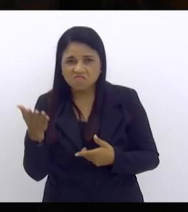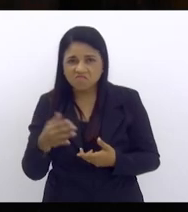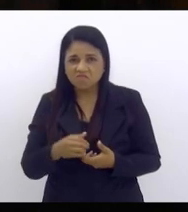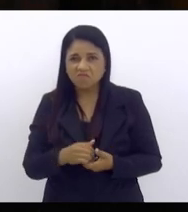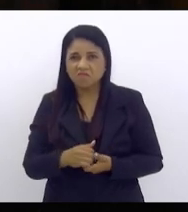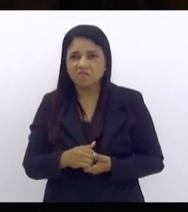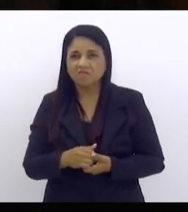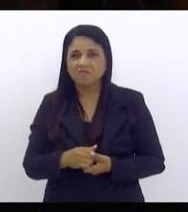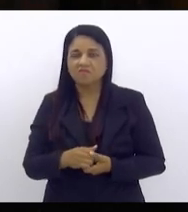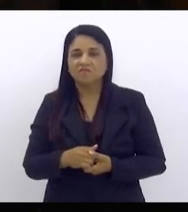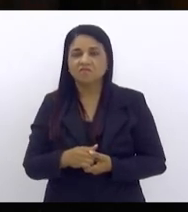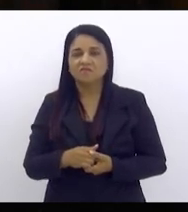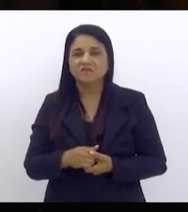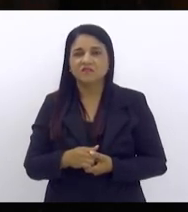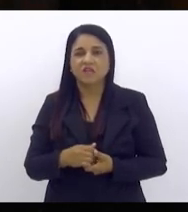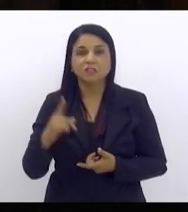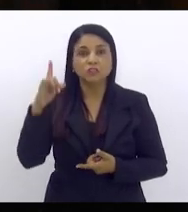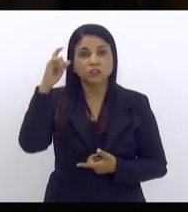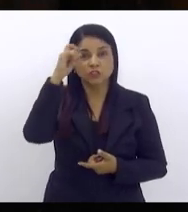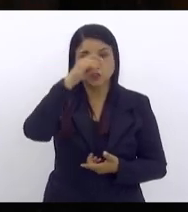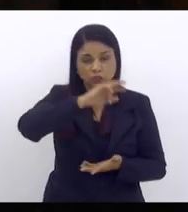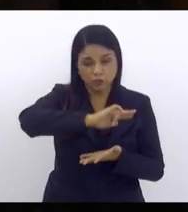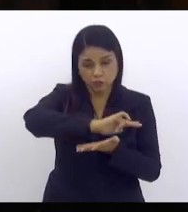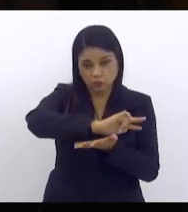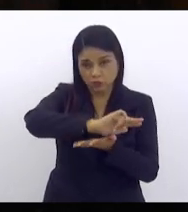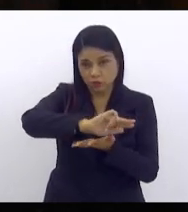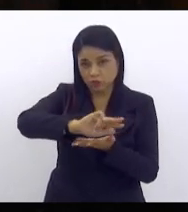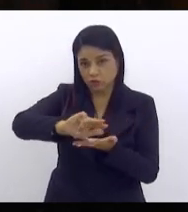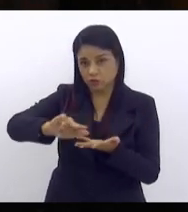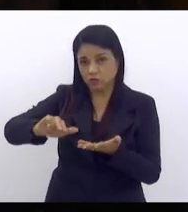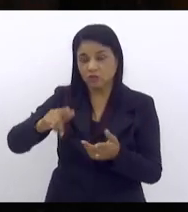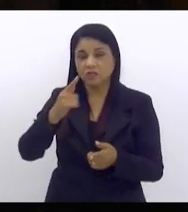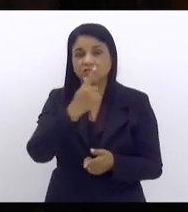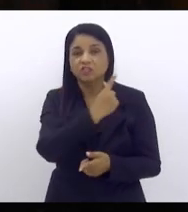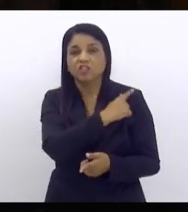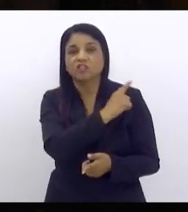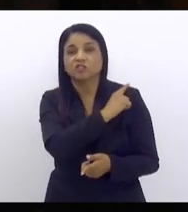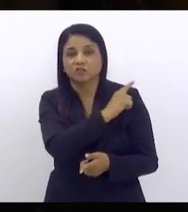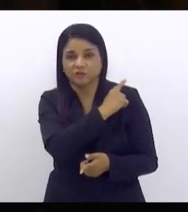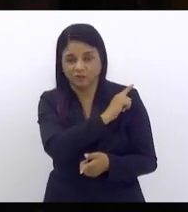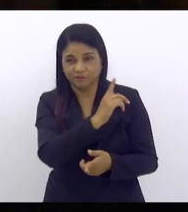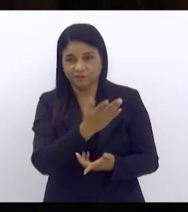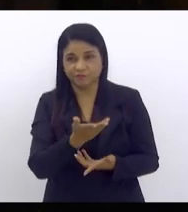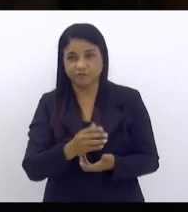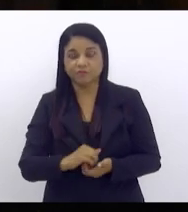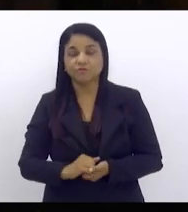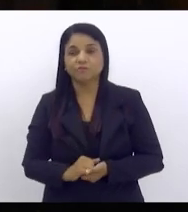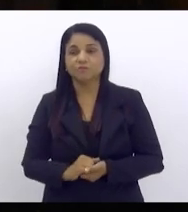Trato a complexidade da gestão pública. Por isso,